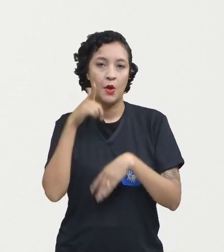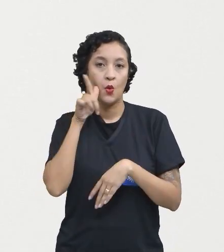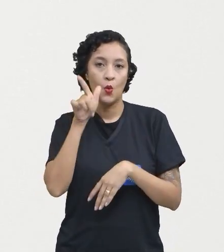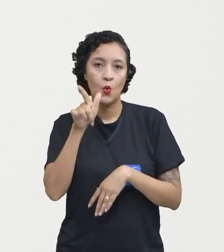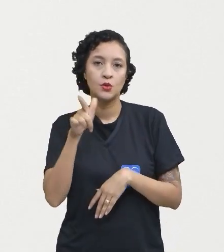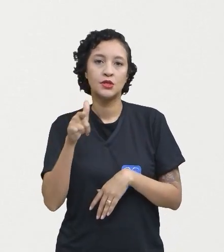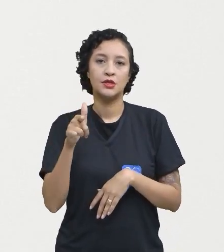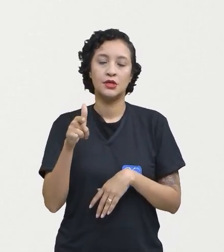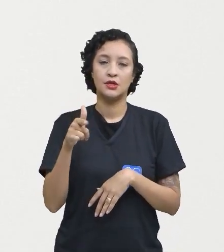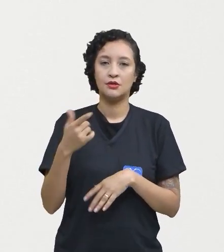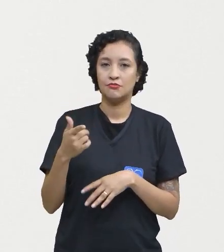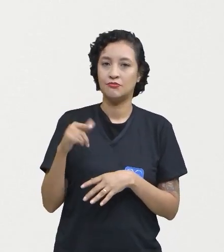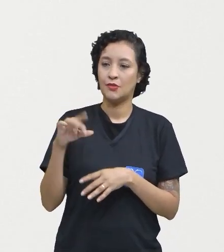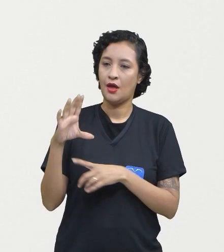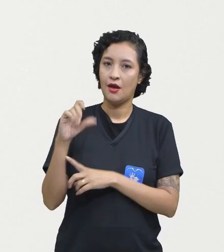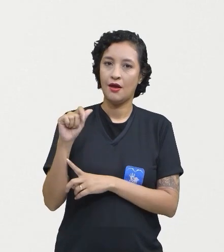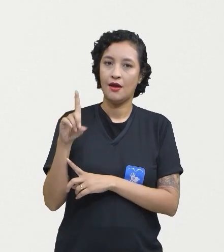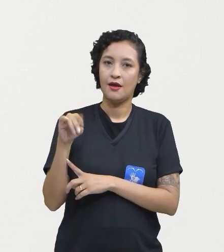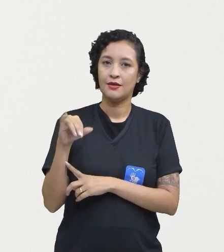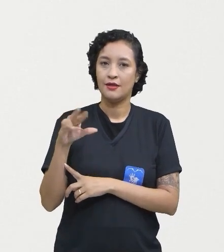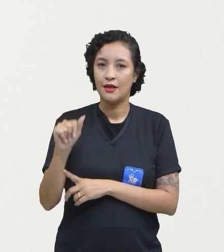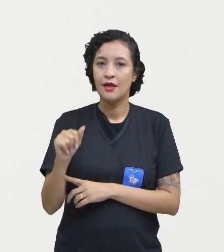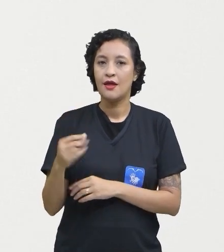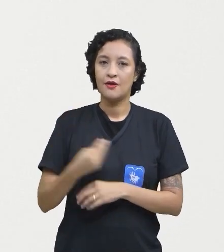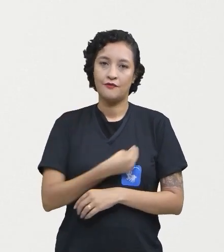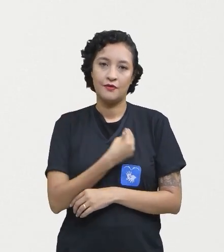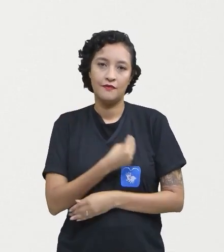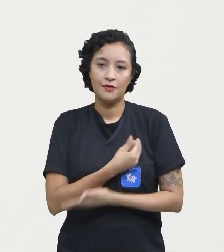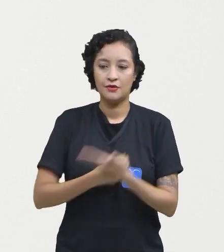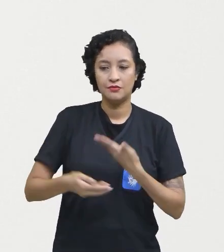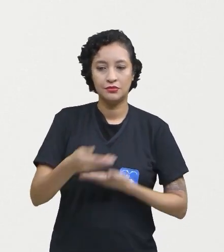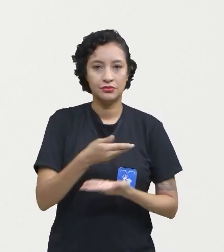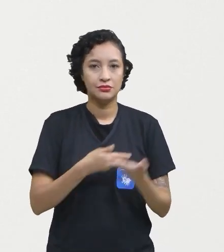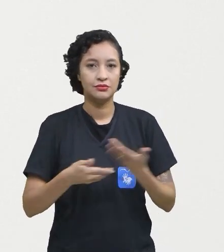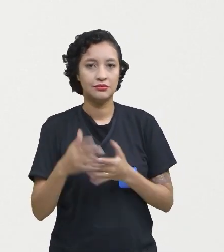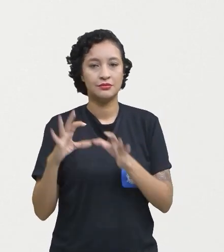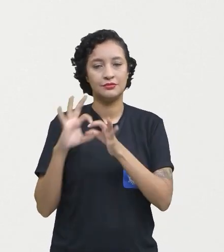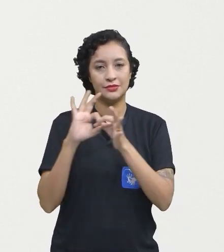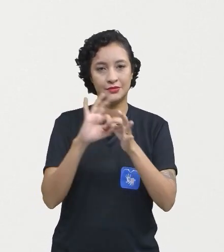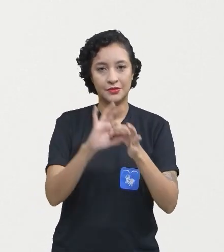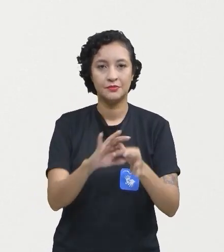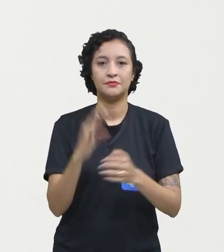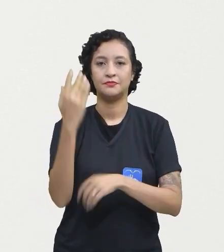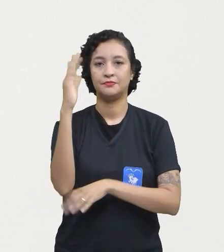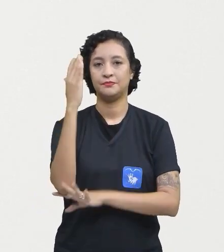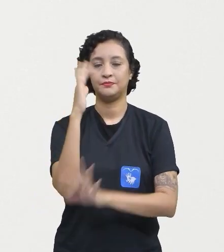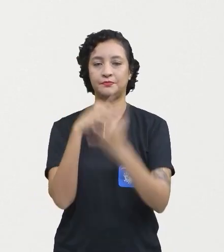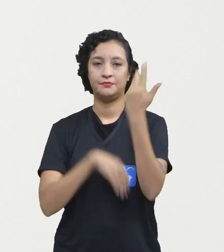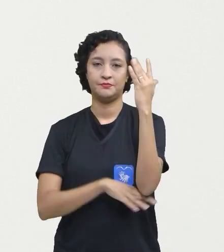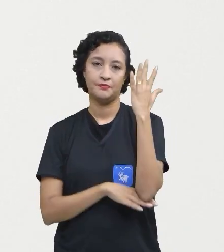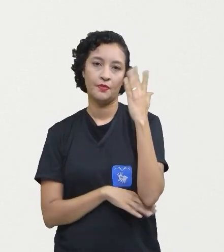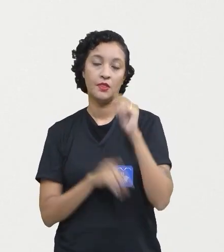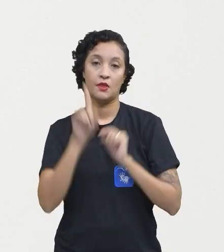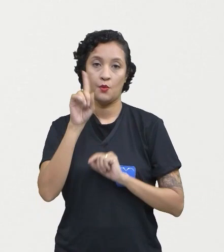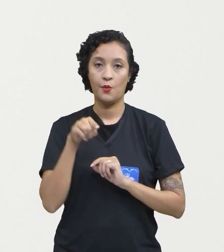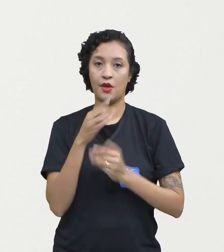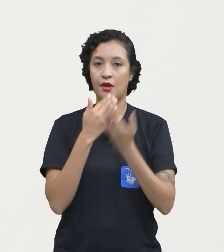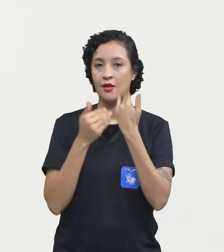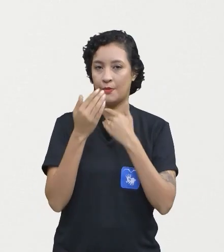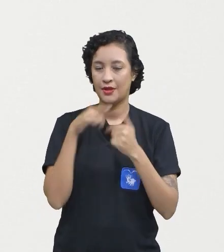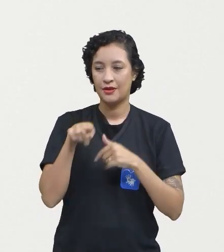para que ele consiga participar da natureza, sendo presa ou sendo predador. Então, a alimentação do animal é necessária para que